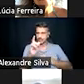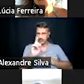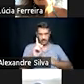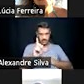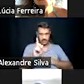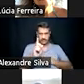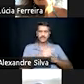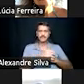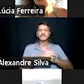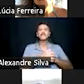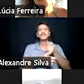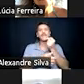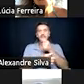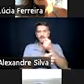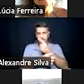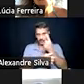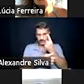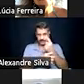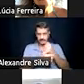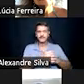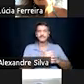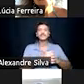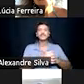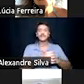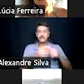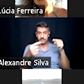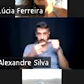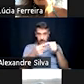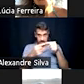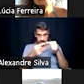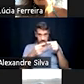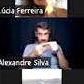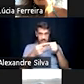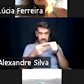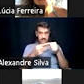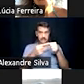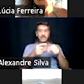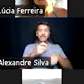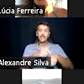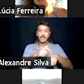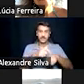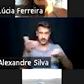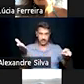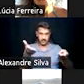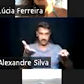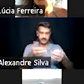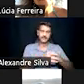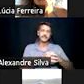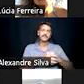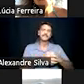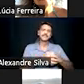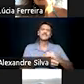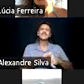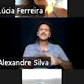Vou contar uma piada muito apropriada para esse momento. Vocês devem